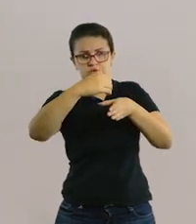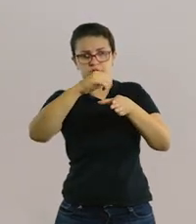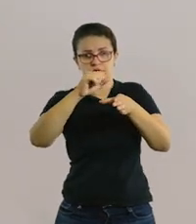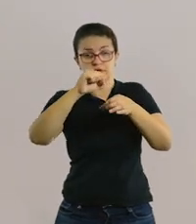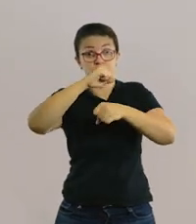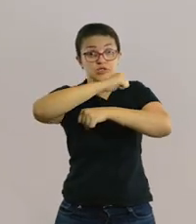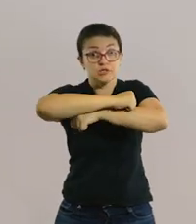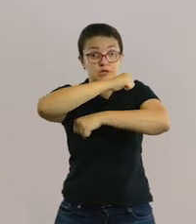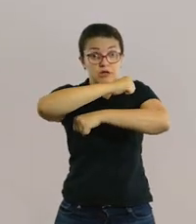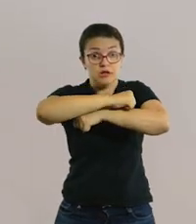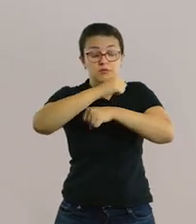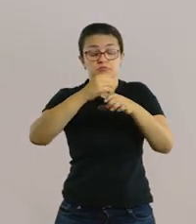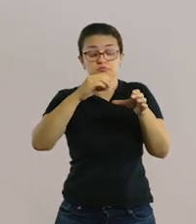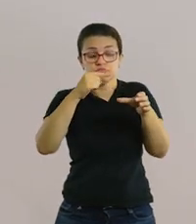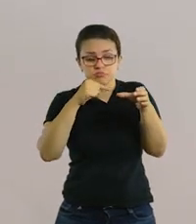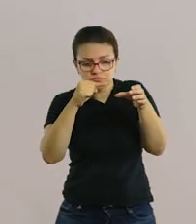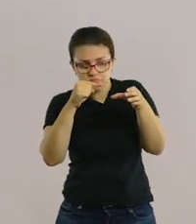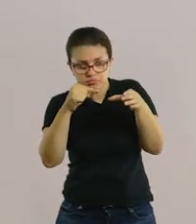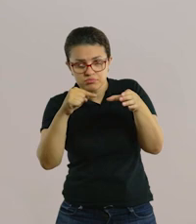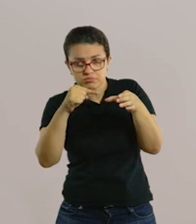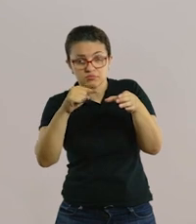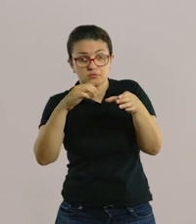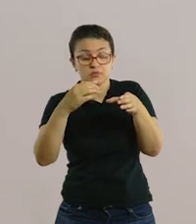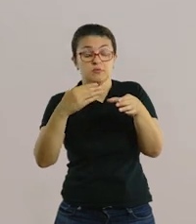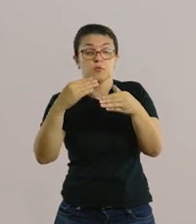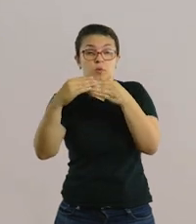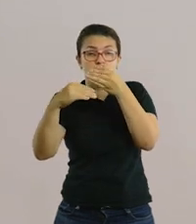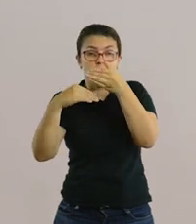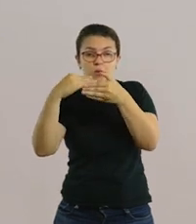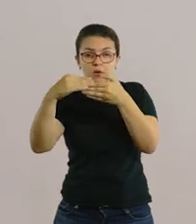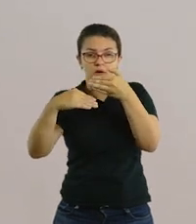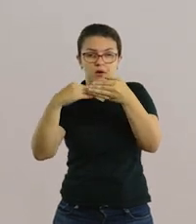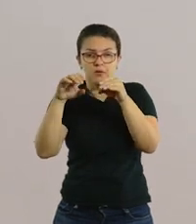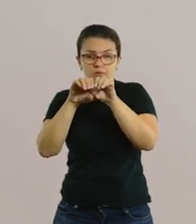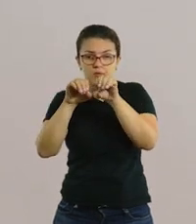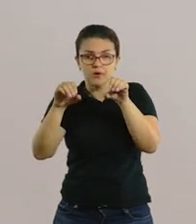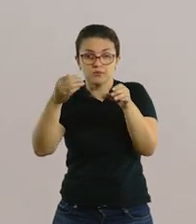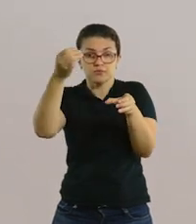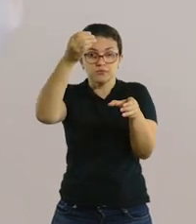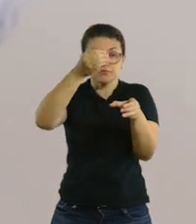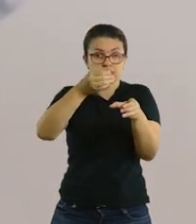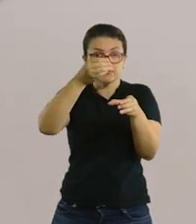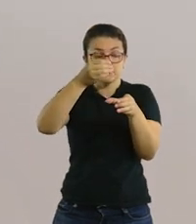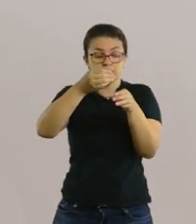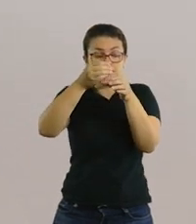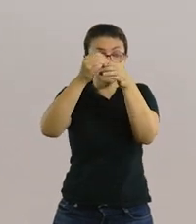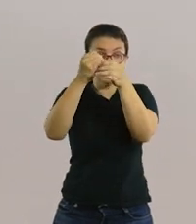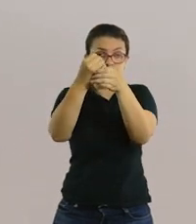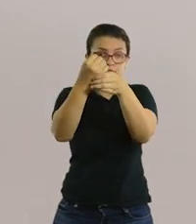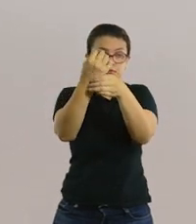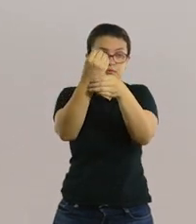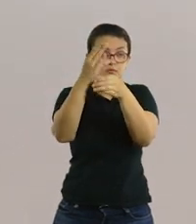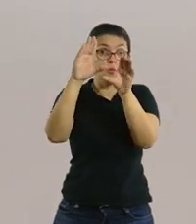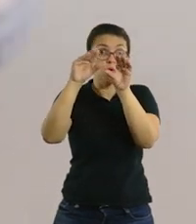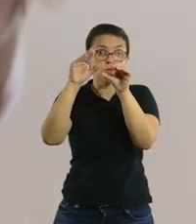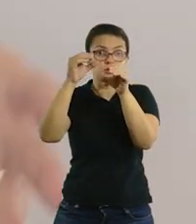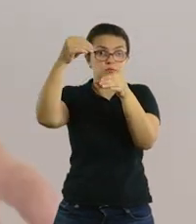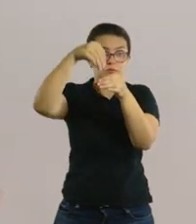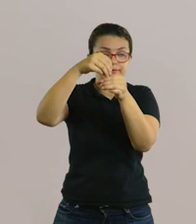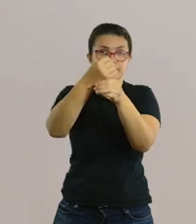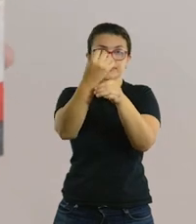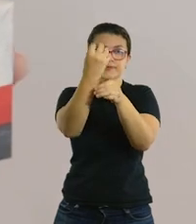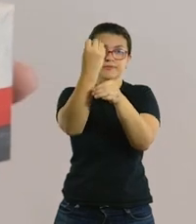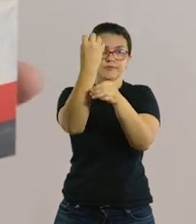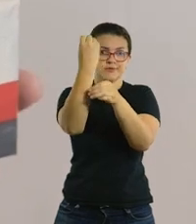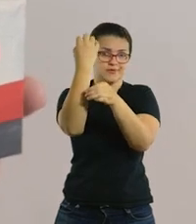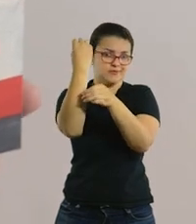janelinhas que seriam as escotilhas. Rolinho de papel higiênico para fazer a chaminé e o algodão representando a